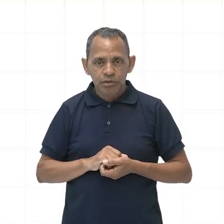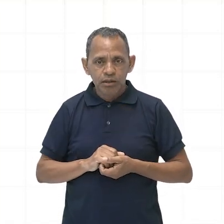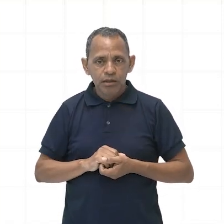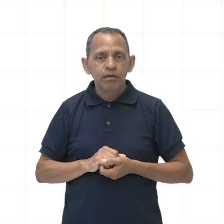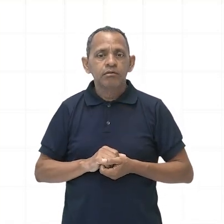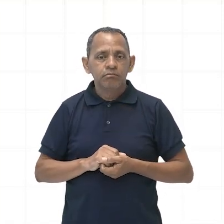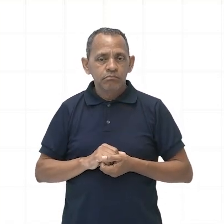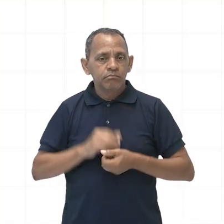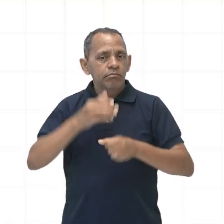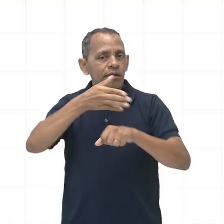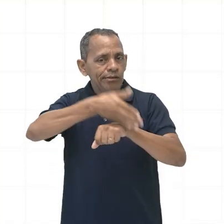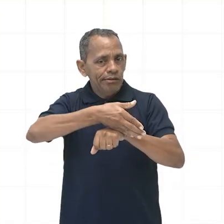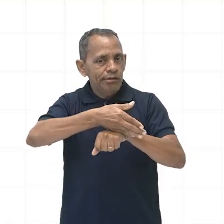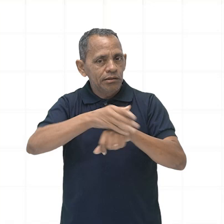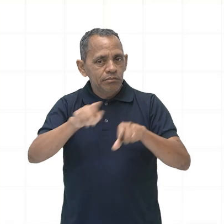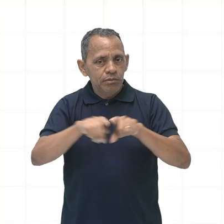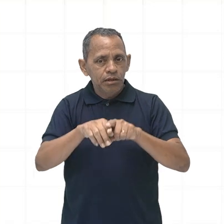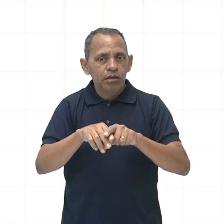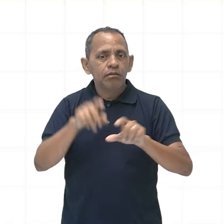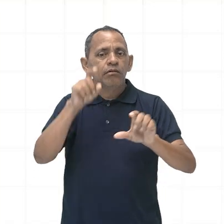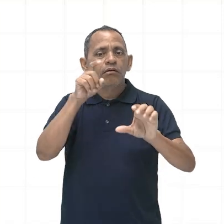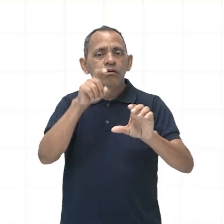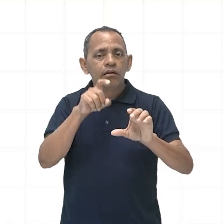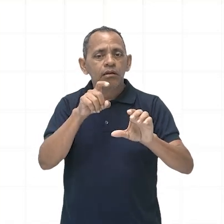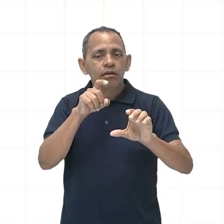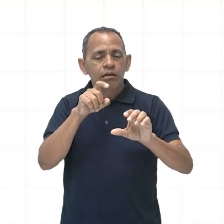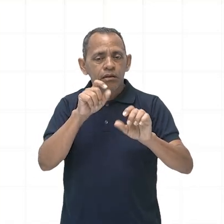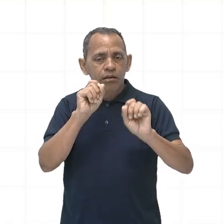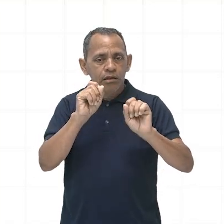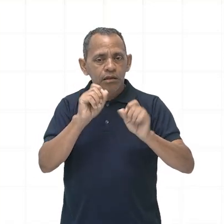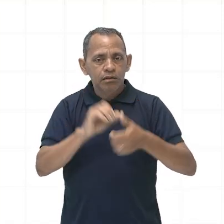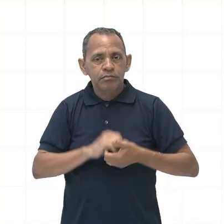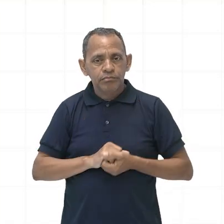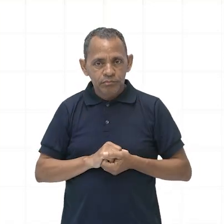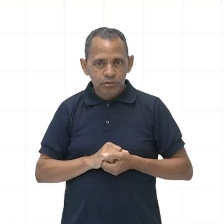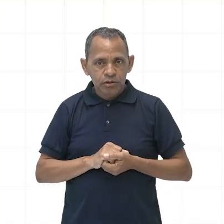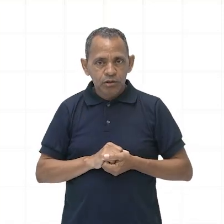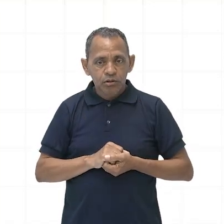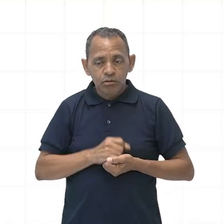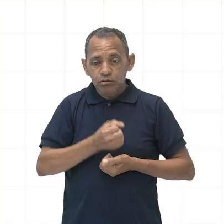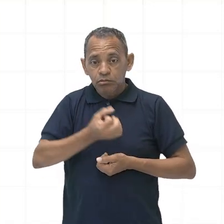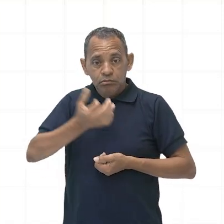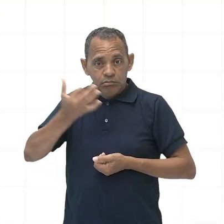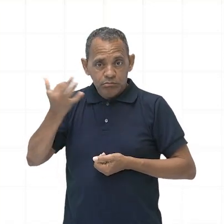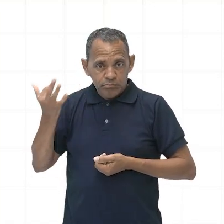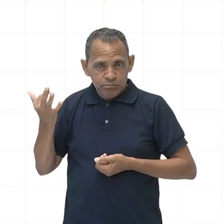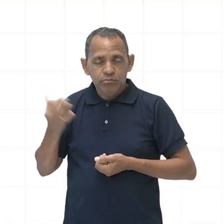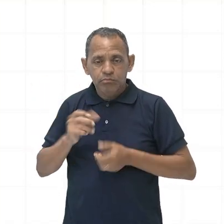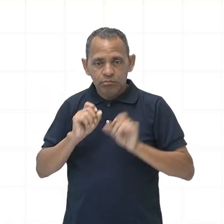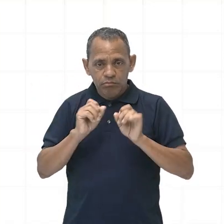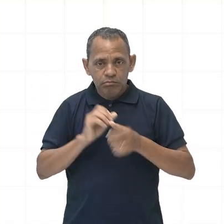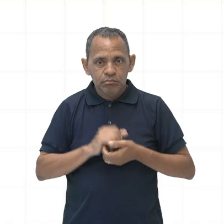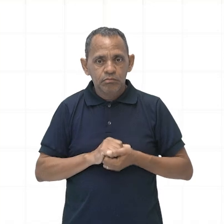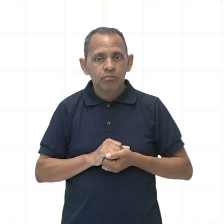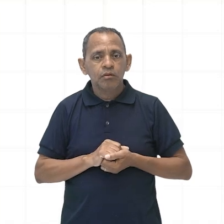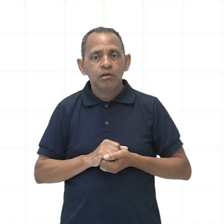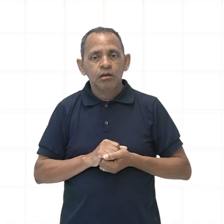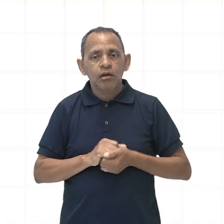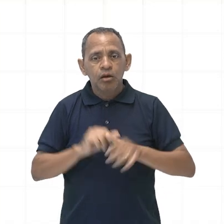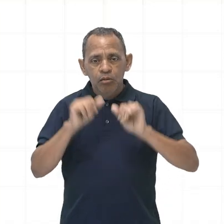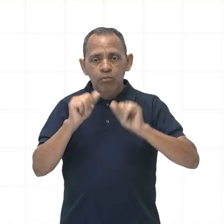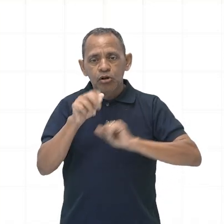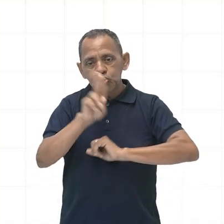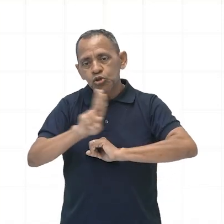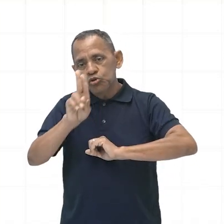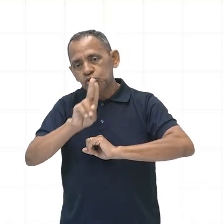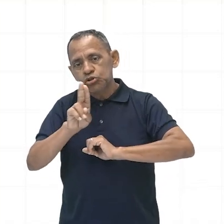números reais, sem ser o zero, né? Então, todos os números reais podem ser utilizados aqui